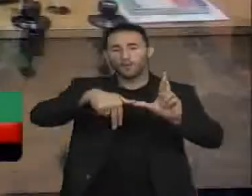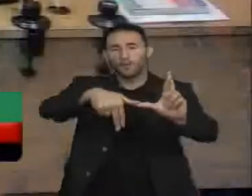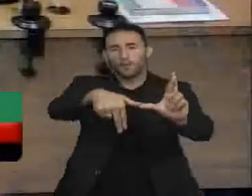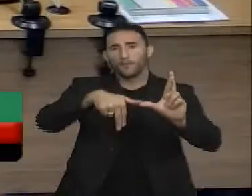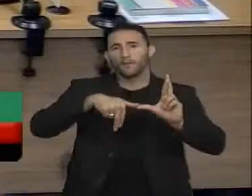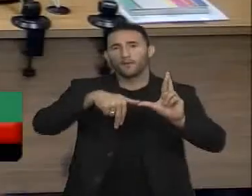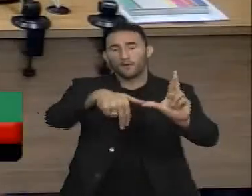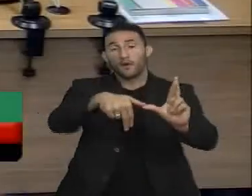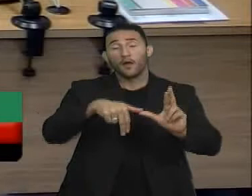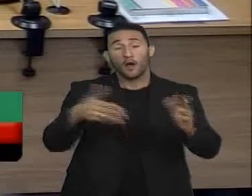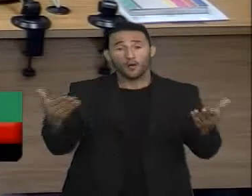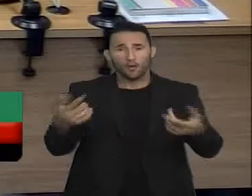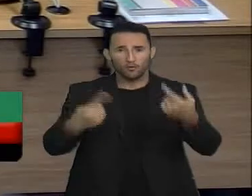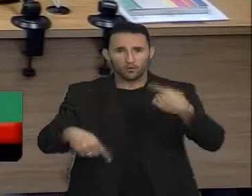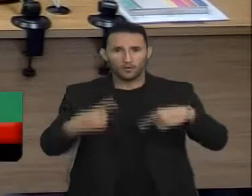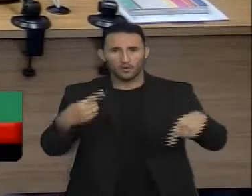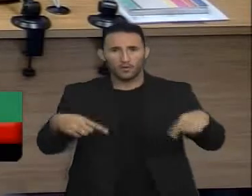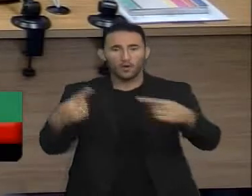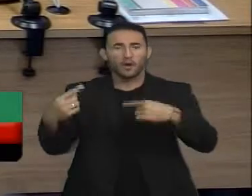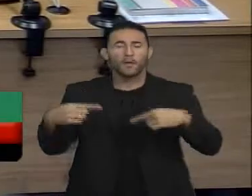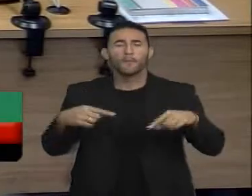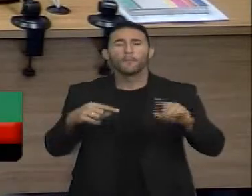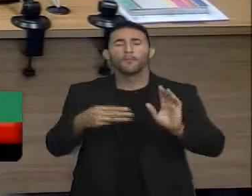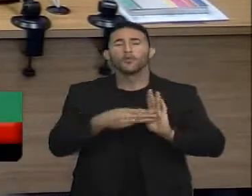moção de número